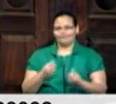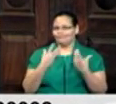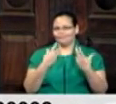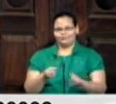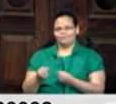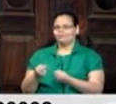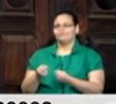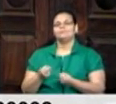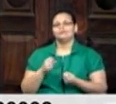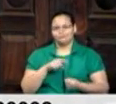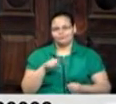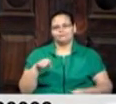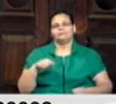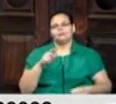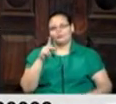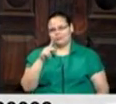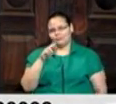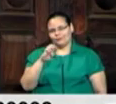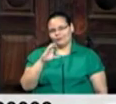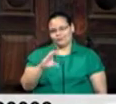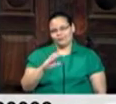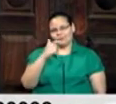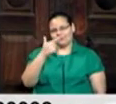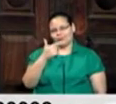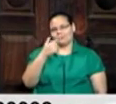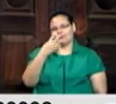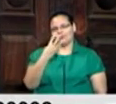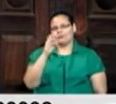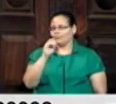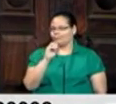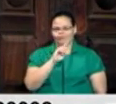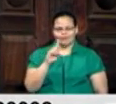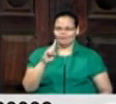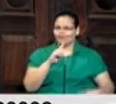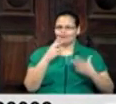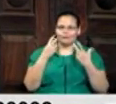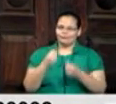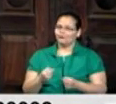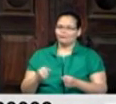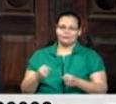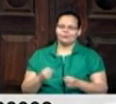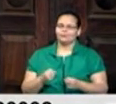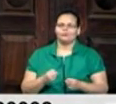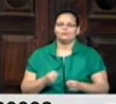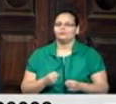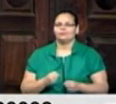inaceitável a aprovação dessa PEC 241. Inaceitável.